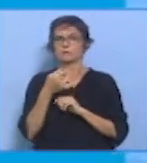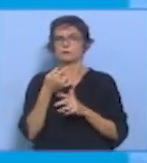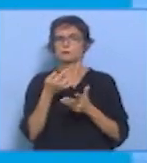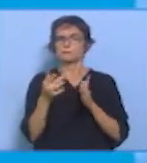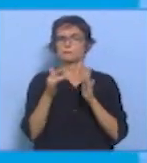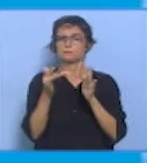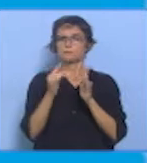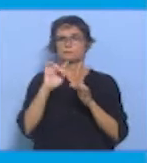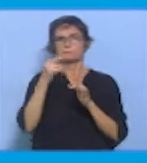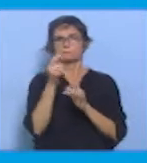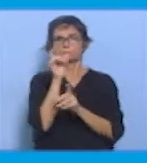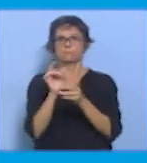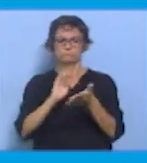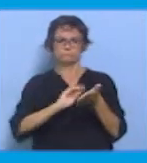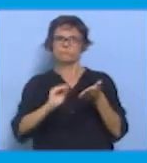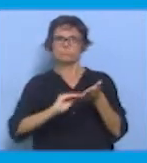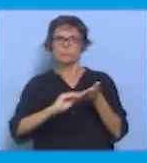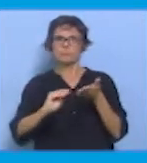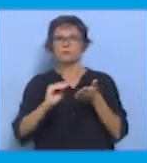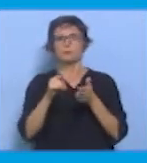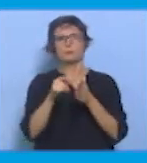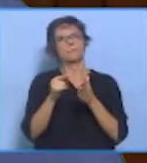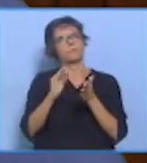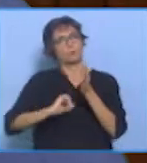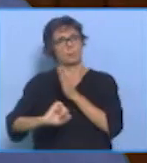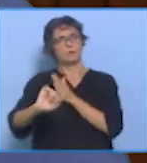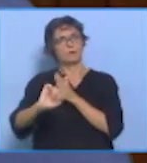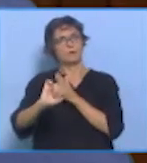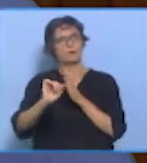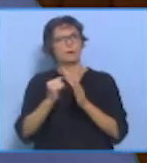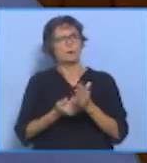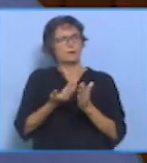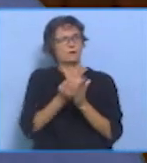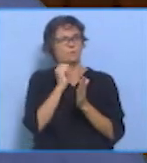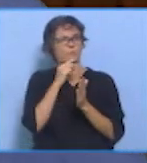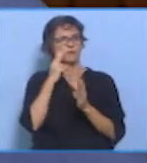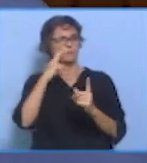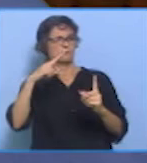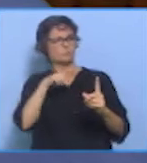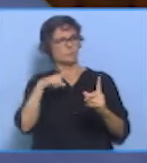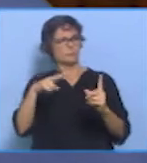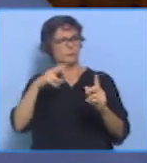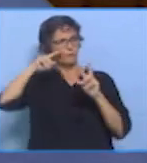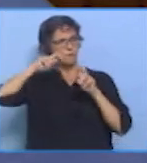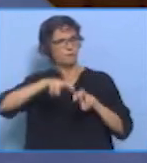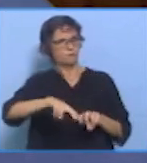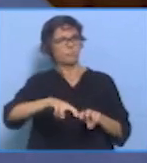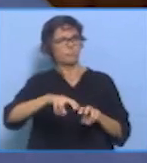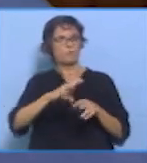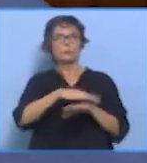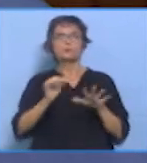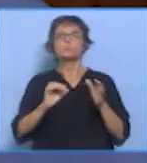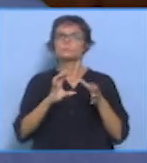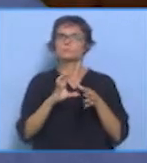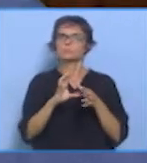outros autores e com outros colegas que lhe permitiram ter uma visão muito mais aprofundada do que é a Igreja, nomeadamente o estudo da história